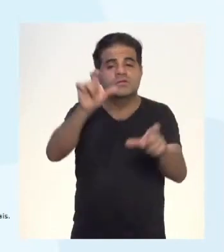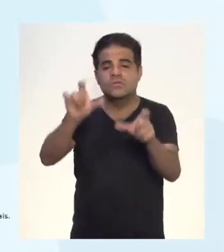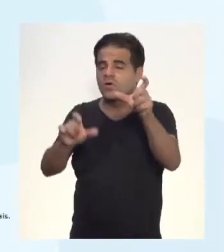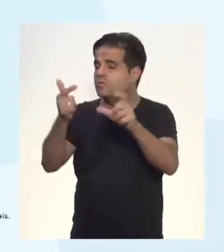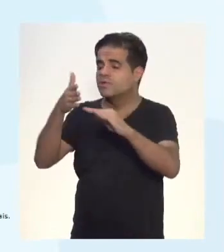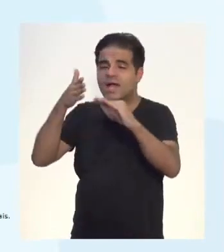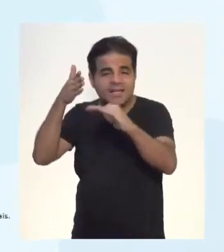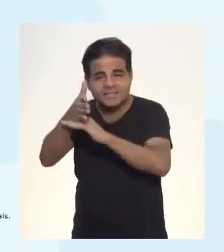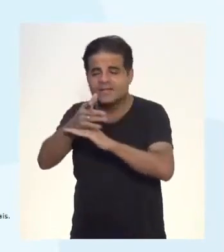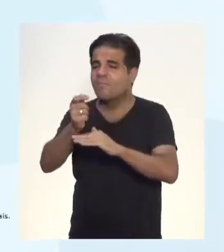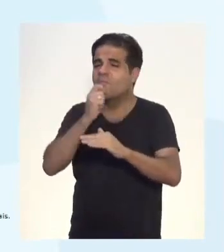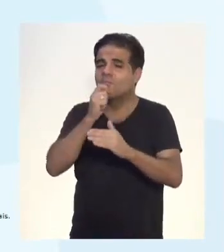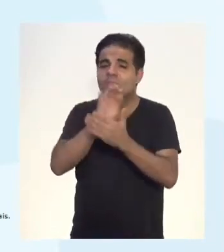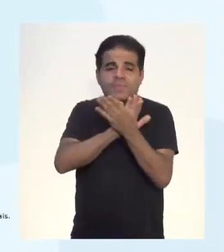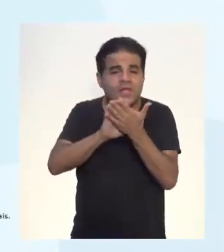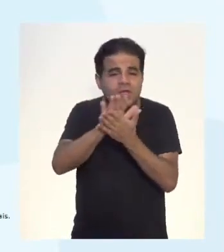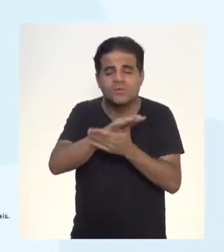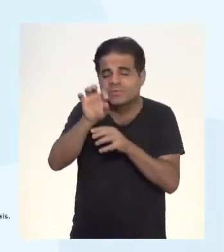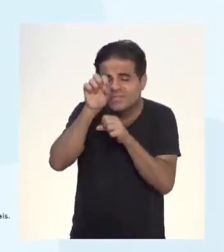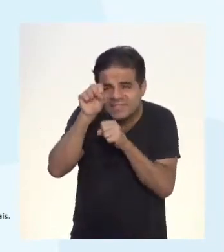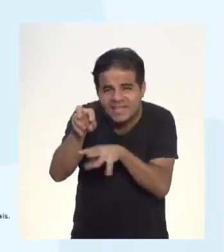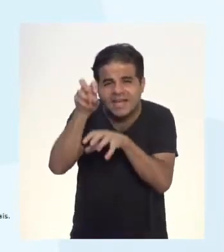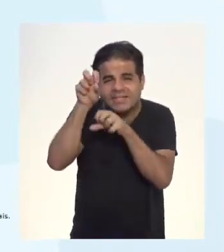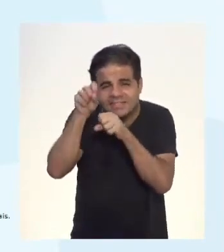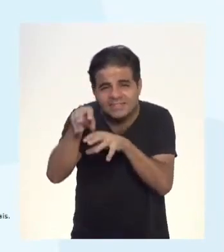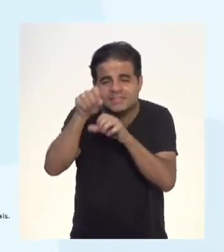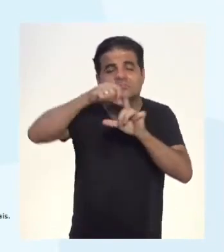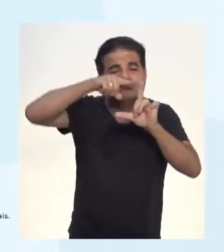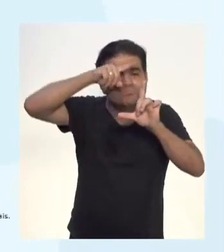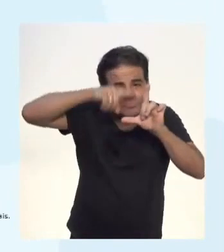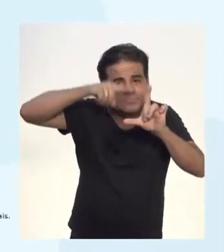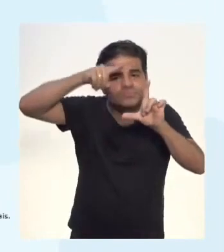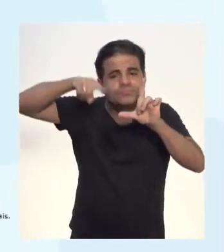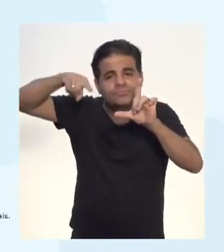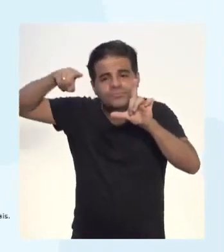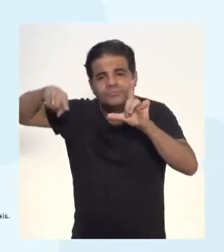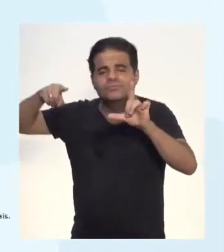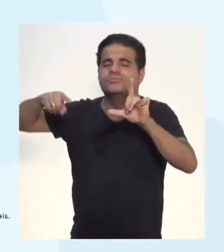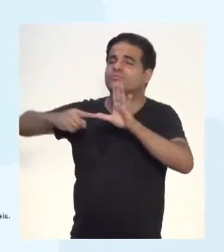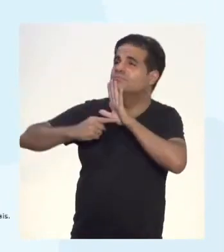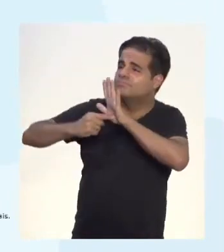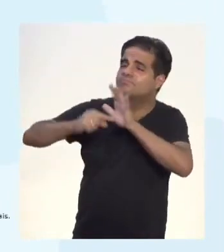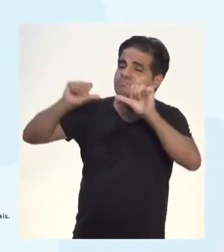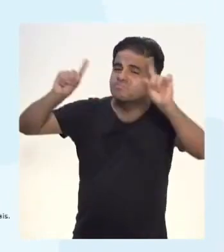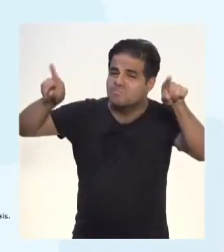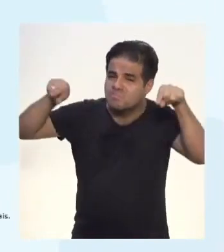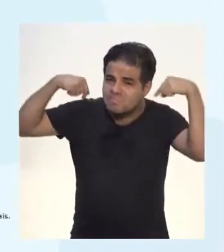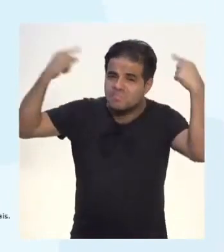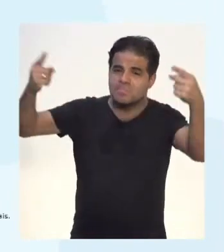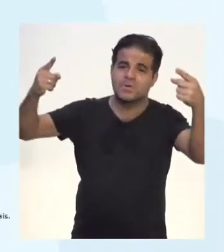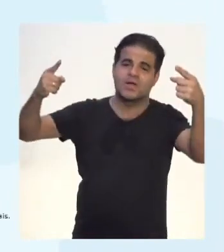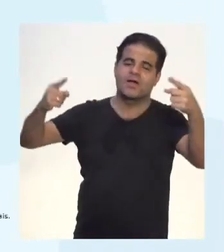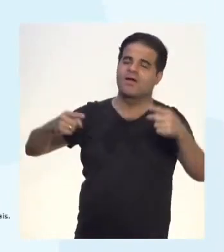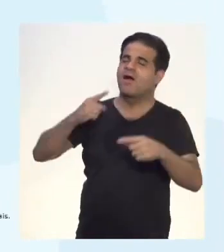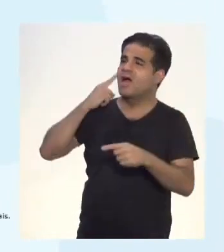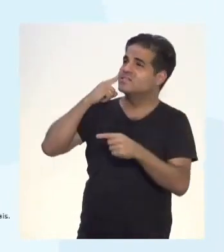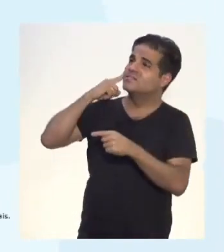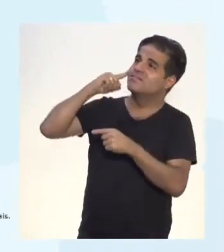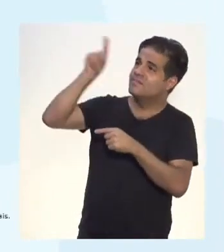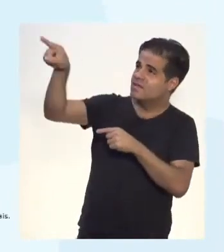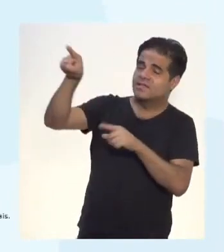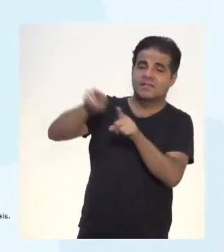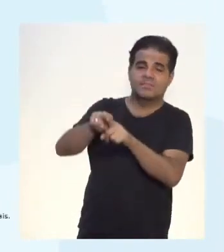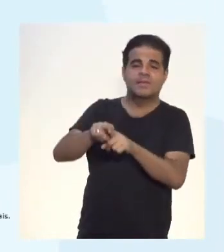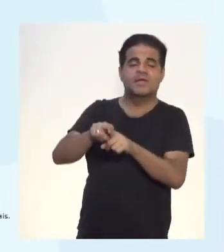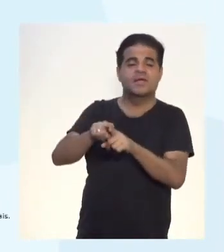acesso nenhum da educação, esses índices ficam cada vez mais agravados. E a gente vai ver também, que